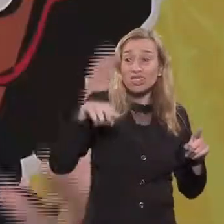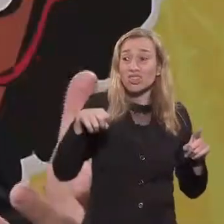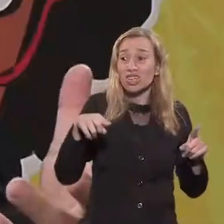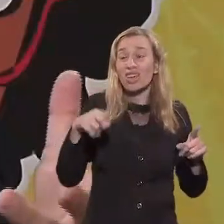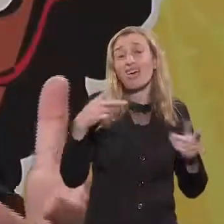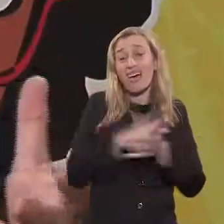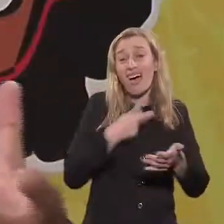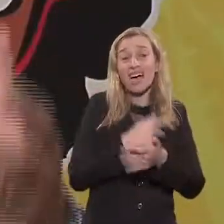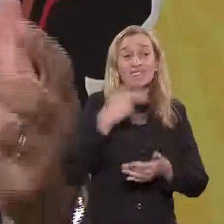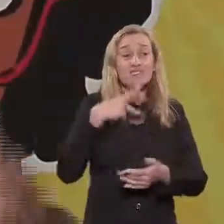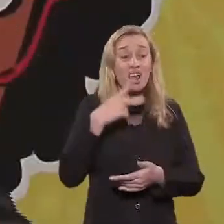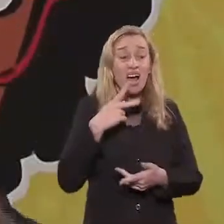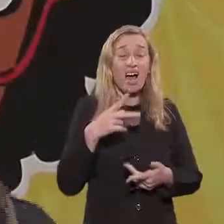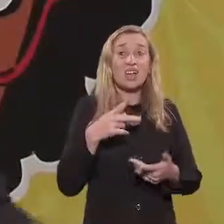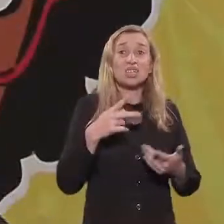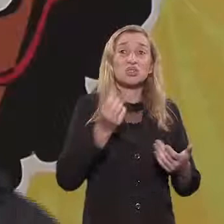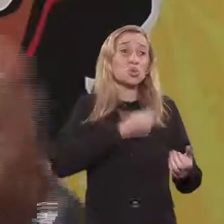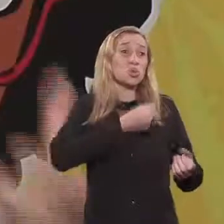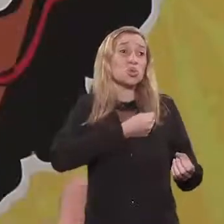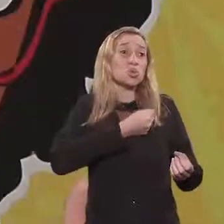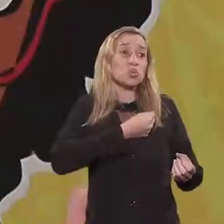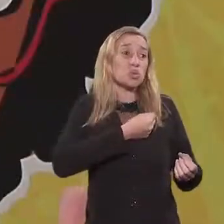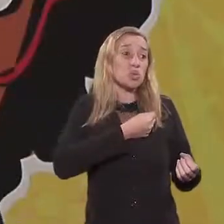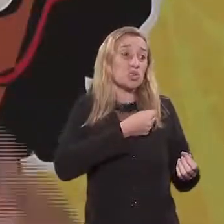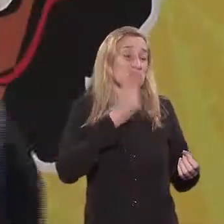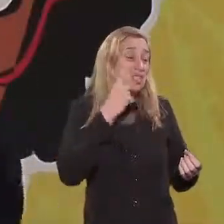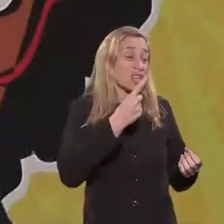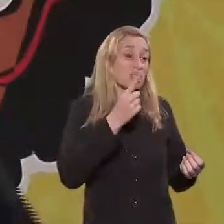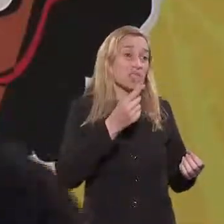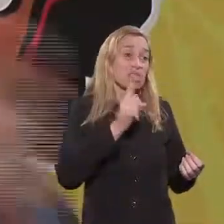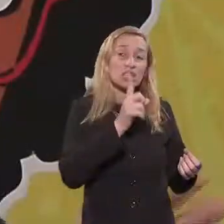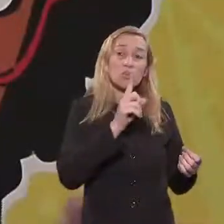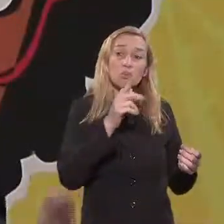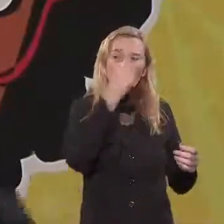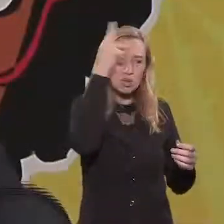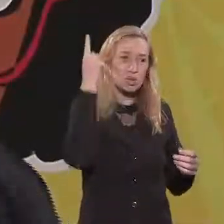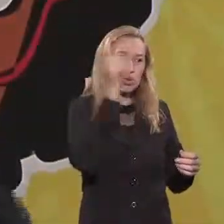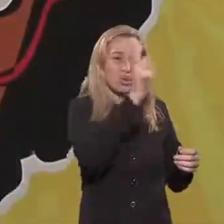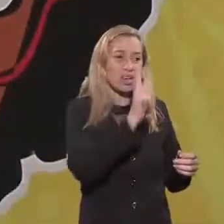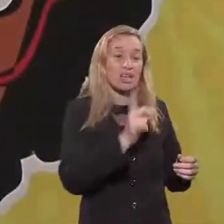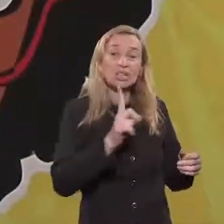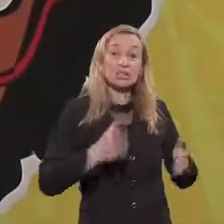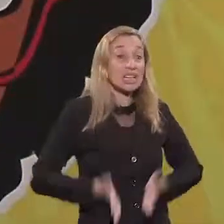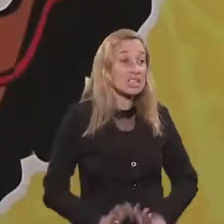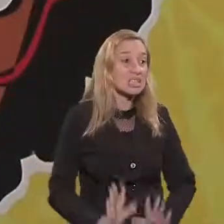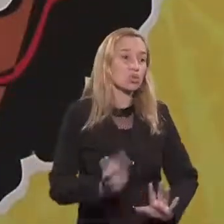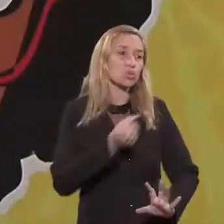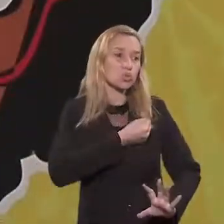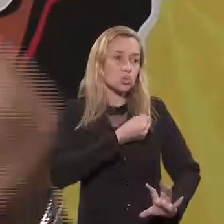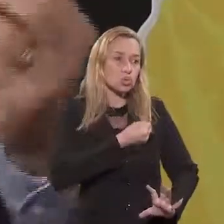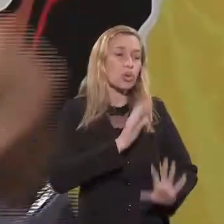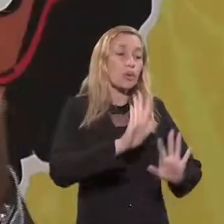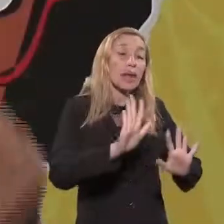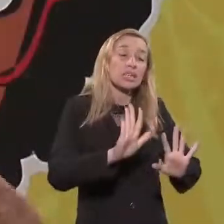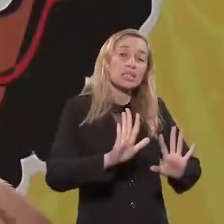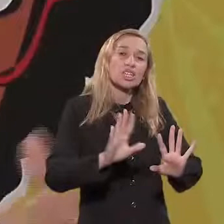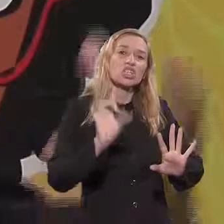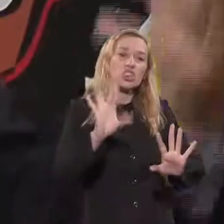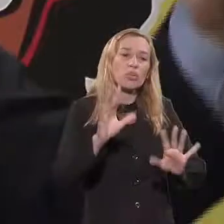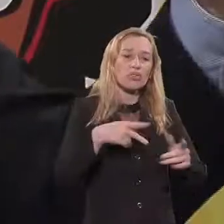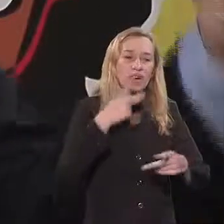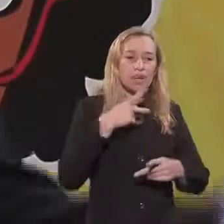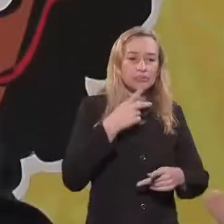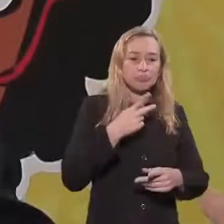coisa horrorosa de falar, né? Porque dá a impressão que a gente está olhando o número e não pessoa. Nasceu um, já está valendo e tem que ter política para ela. Mas só para dar um